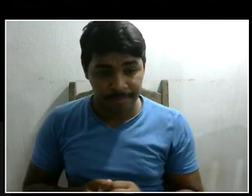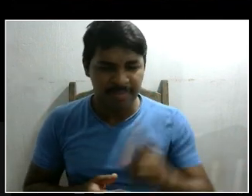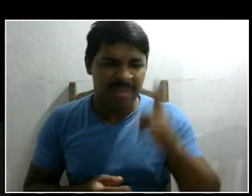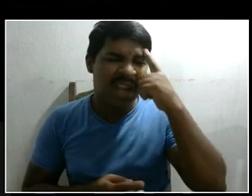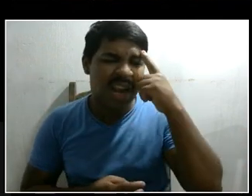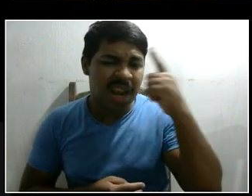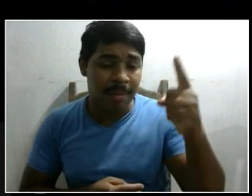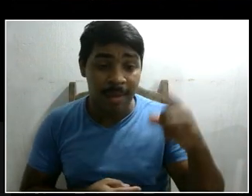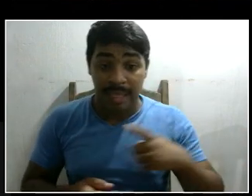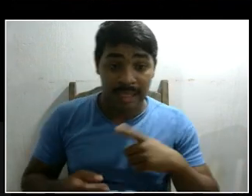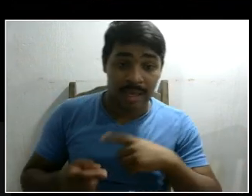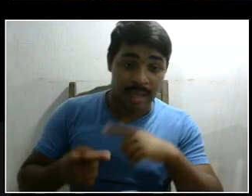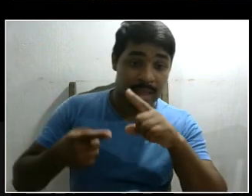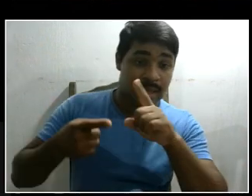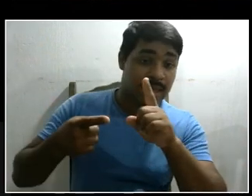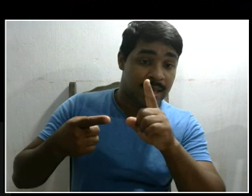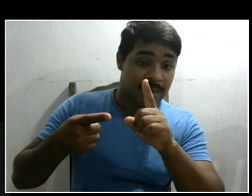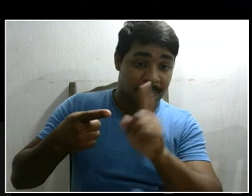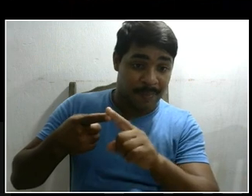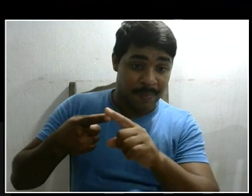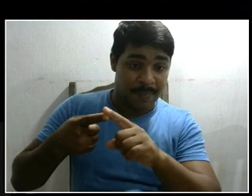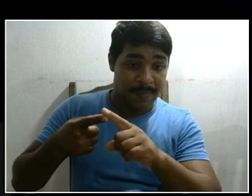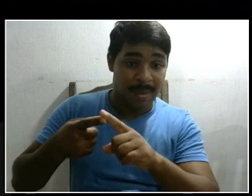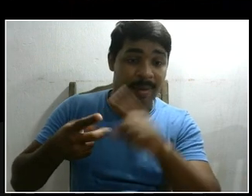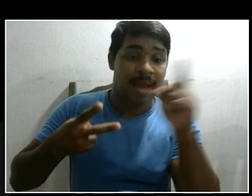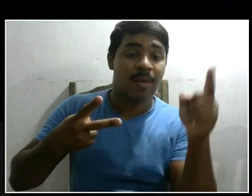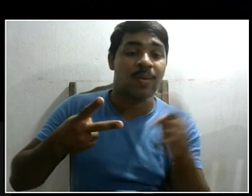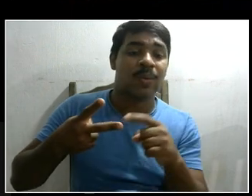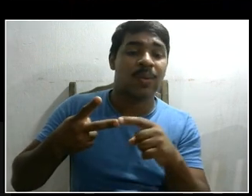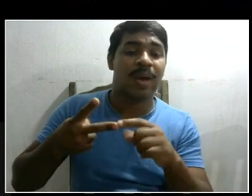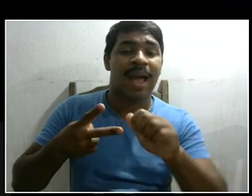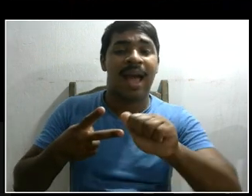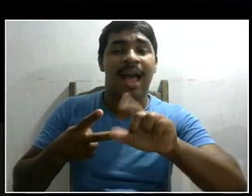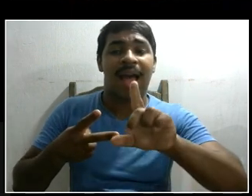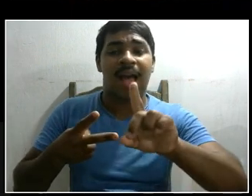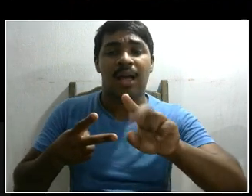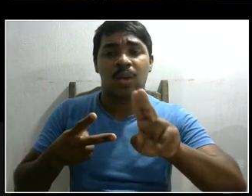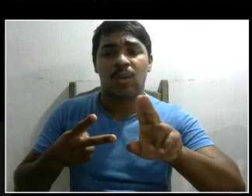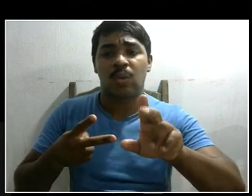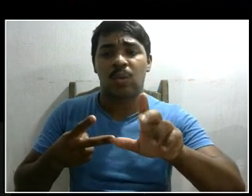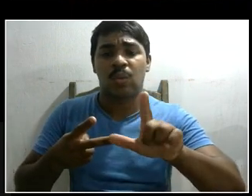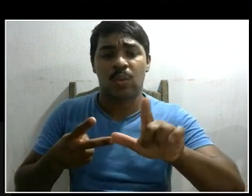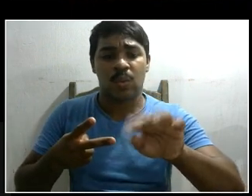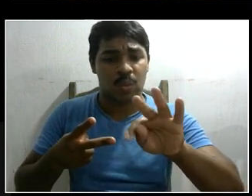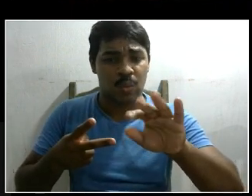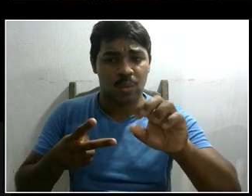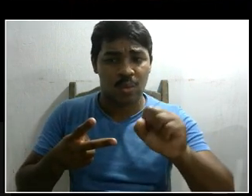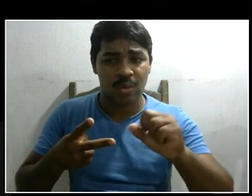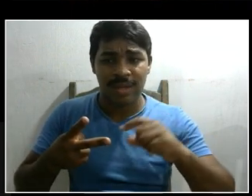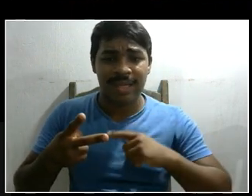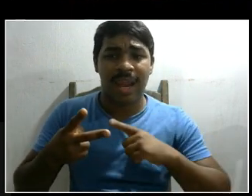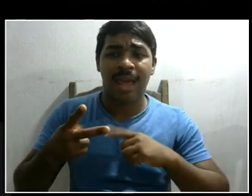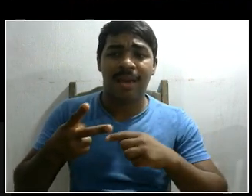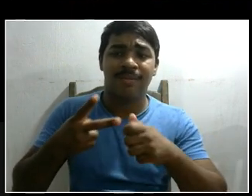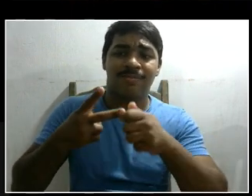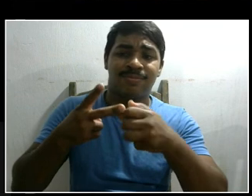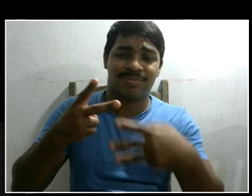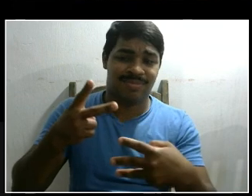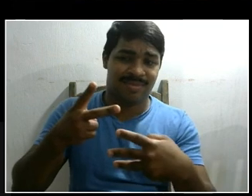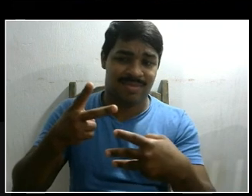permanentes, eles se dividem nesses tipos aqui, ó. Tecidos de revestimento ou de proteção, que nós temos aí como exemplo